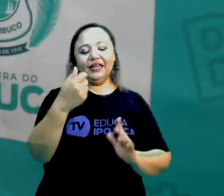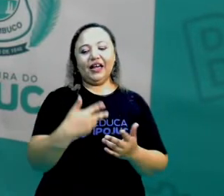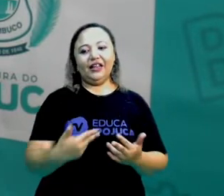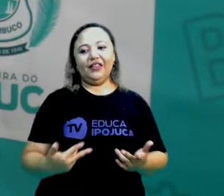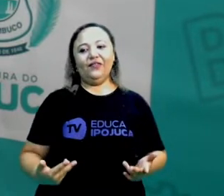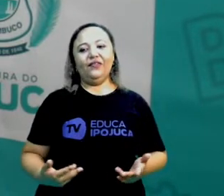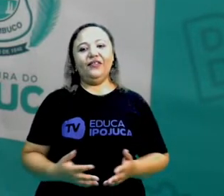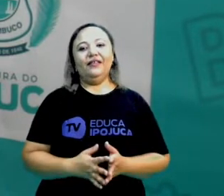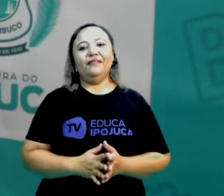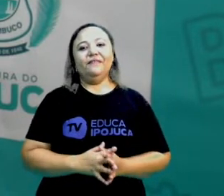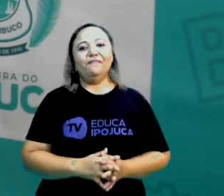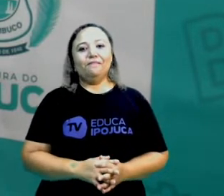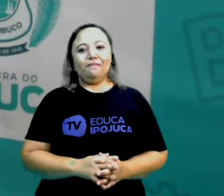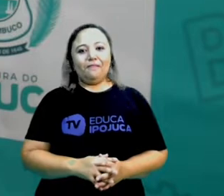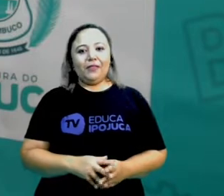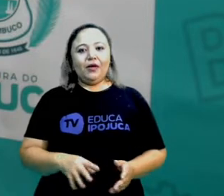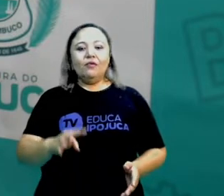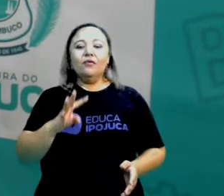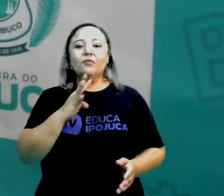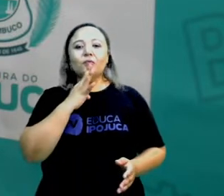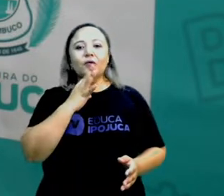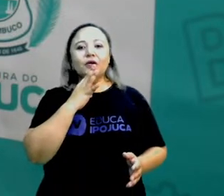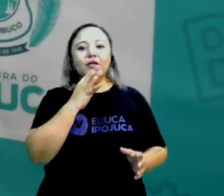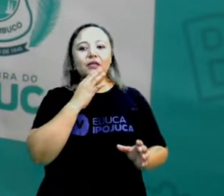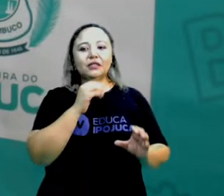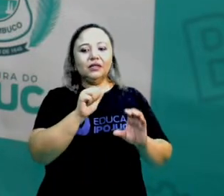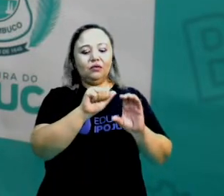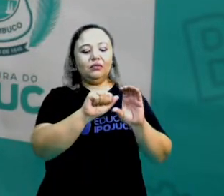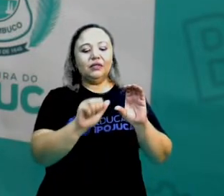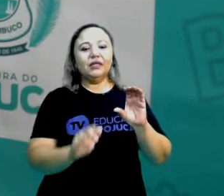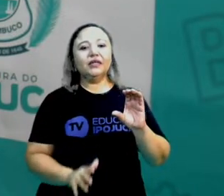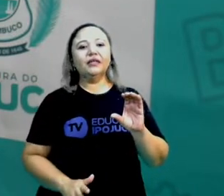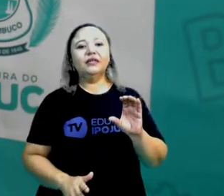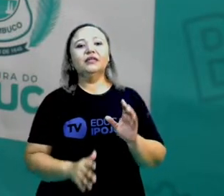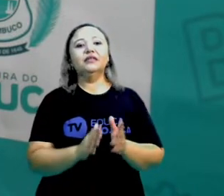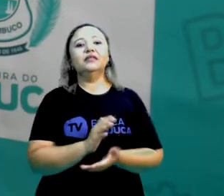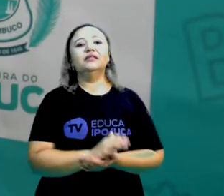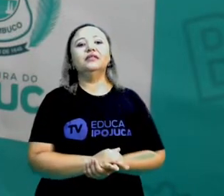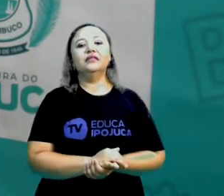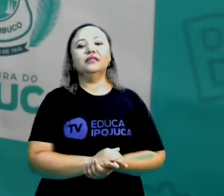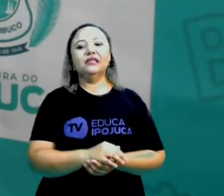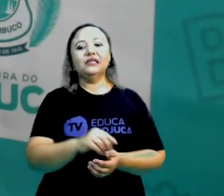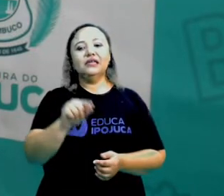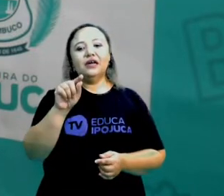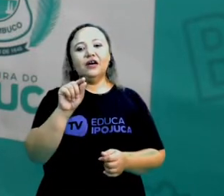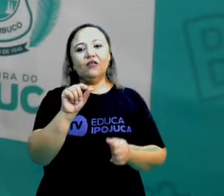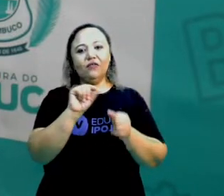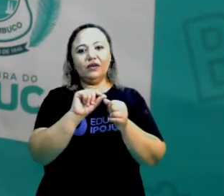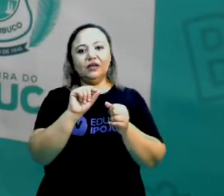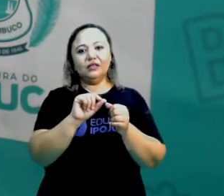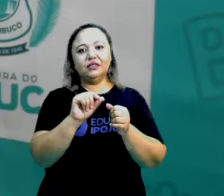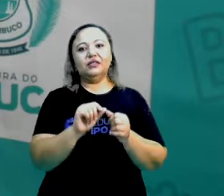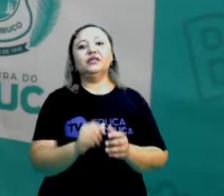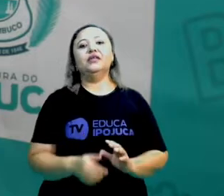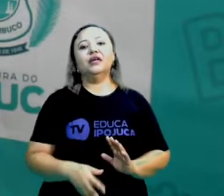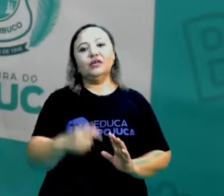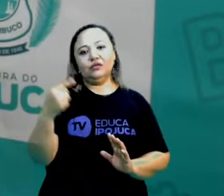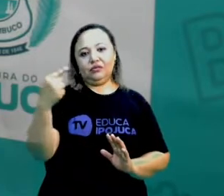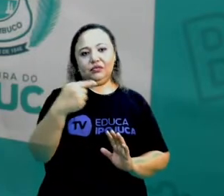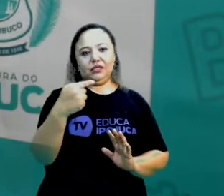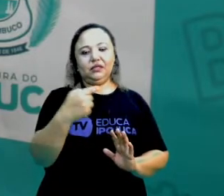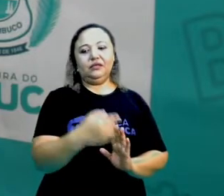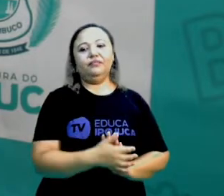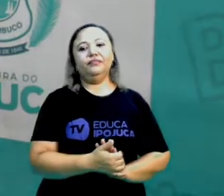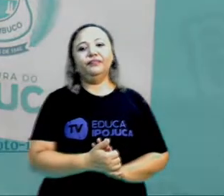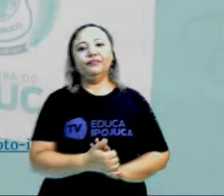lá conhecer alguns termos que é utilizado ao realizar a subtração. Então, temos